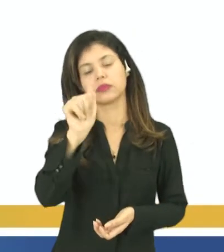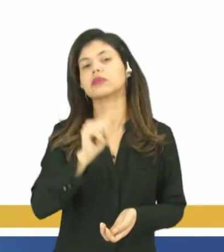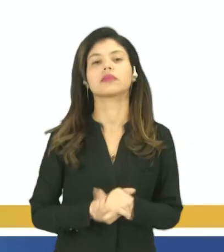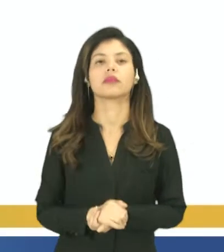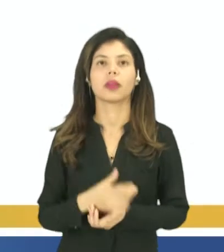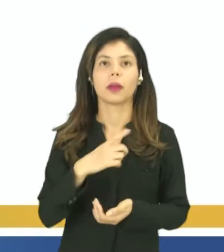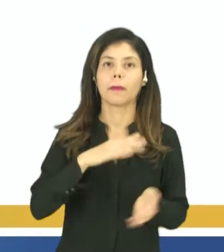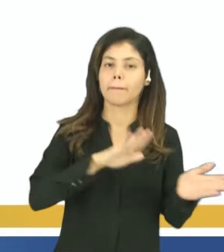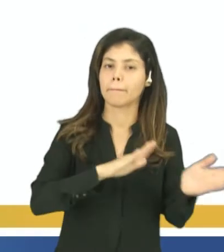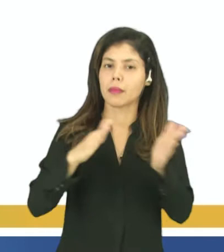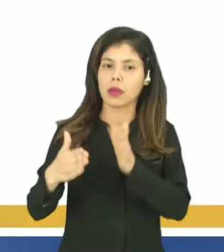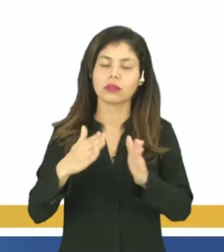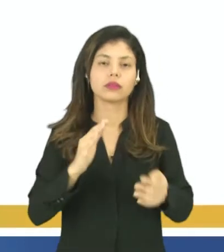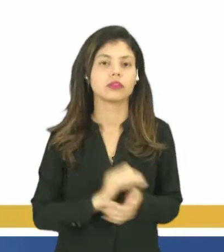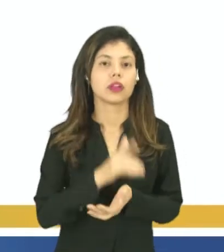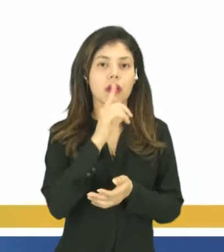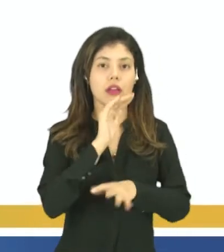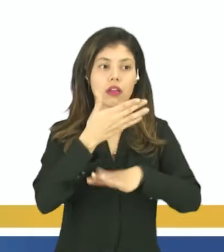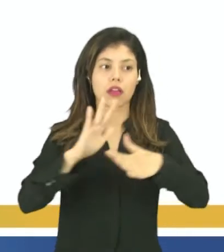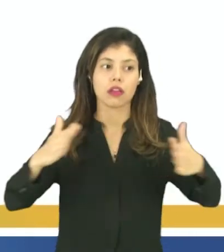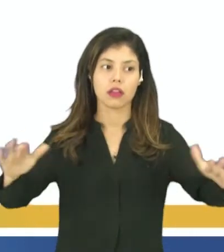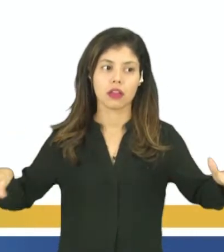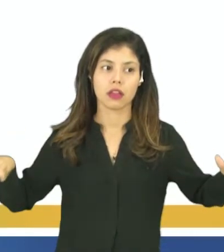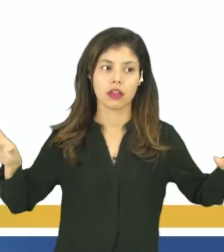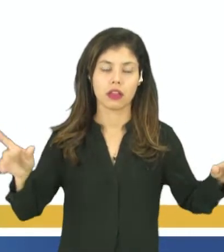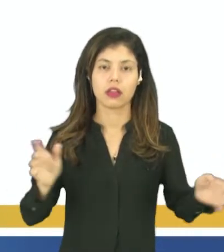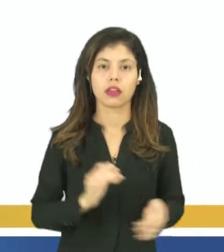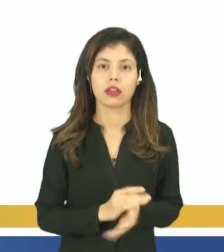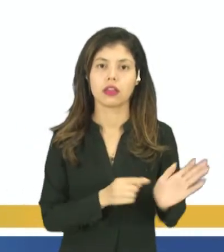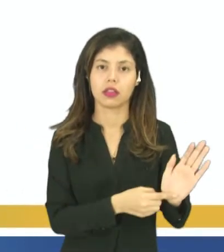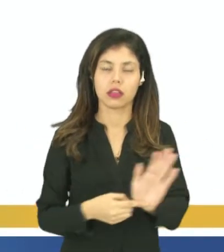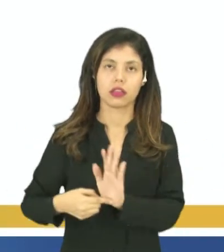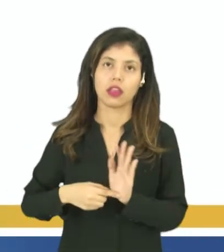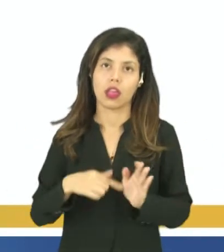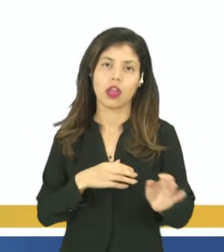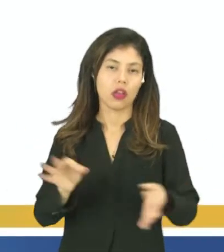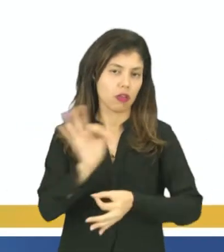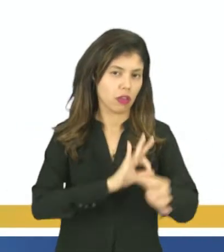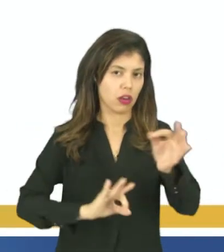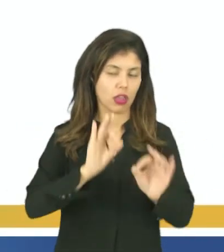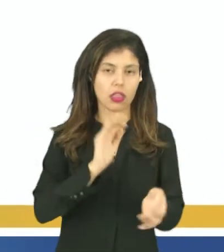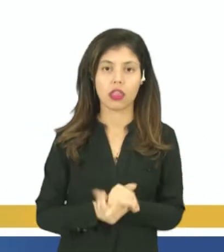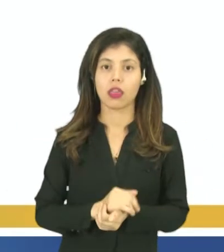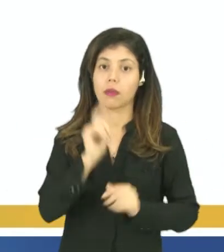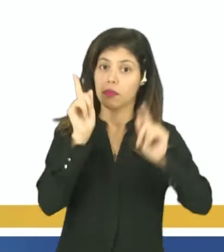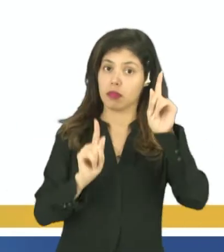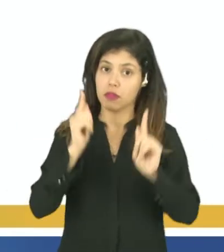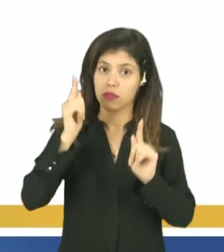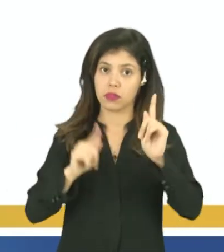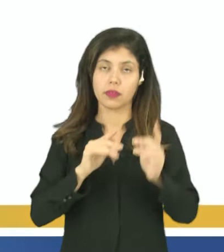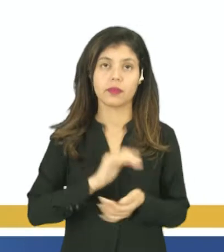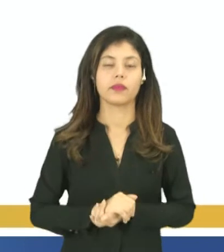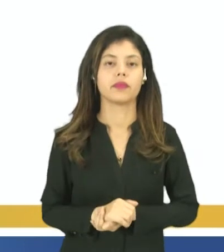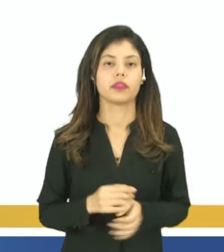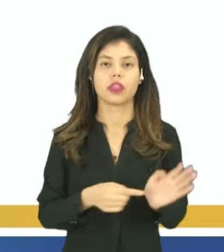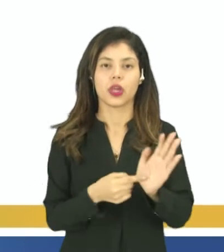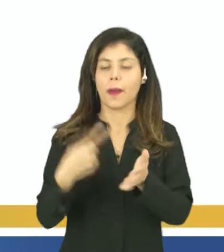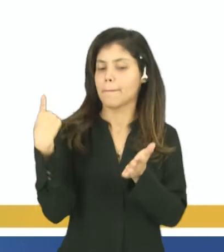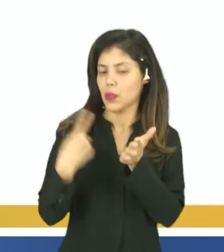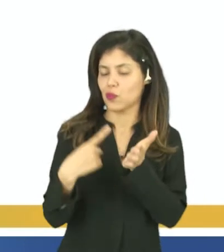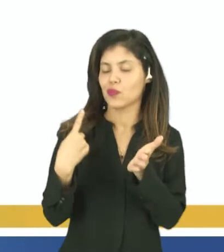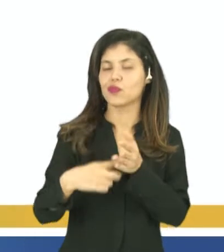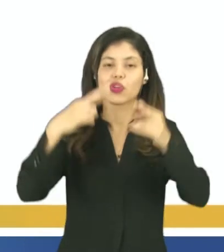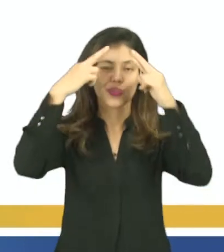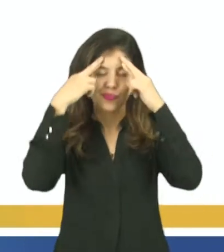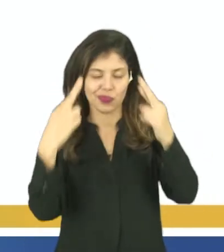Oceano Pacífico que o país reivindicava e era controlada pelo Chile. Os dois governos prometeram